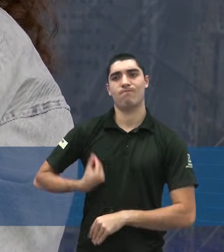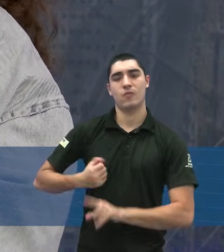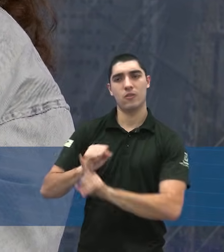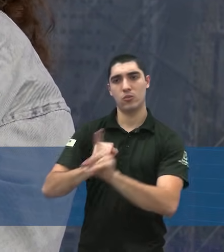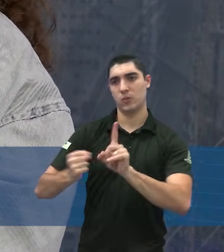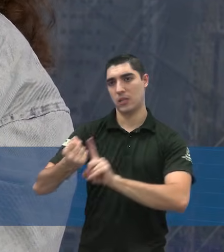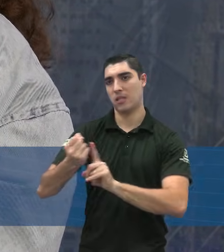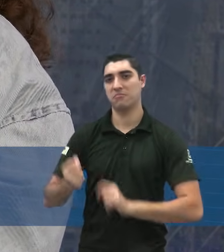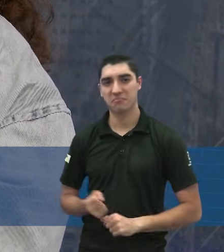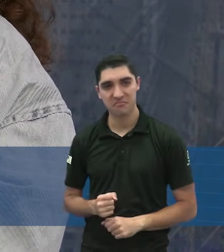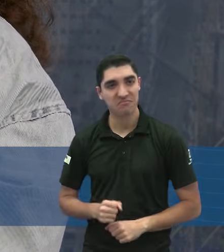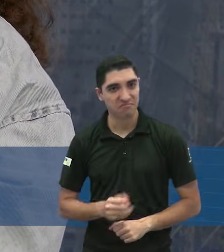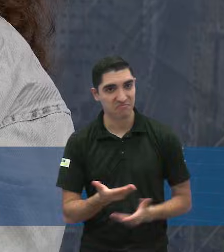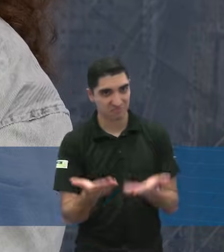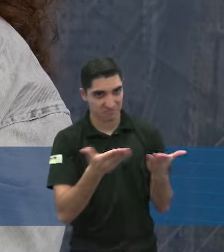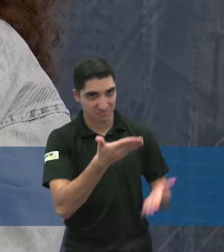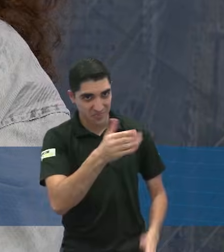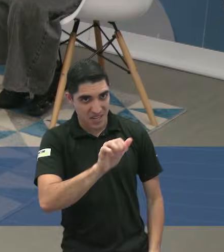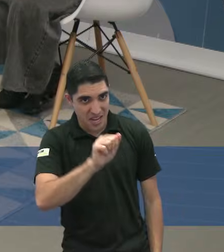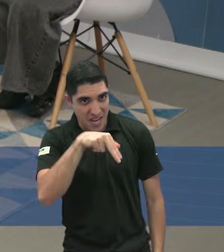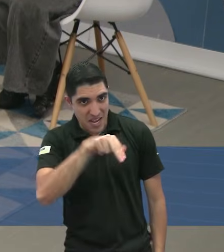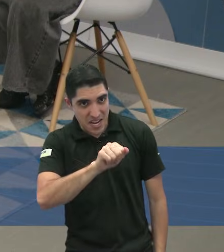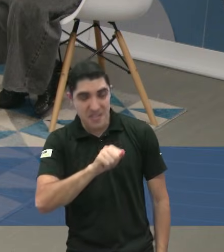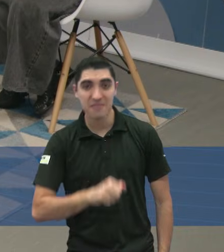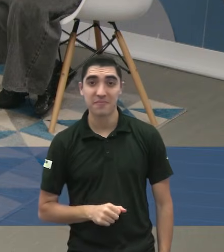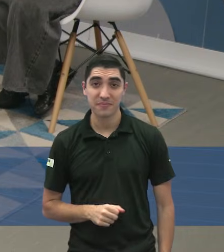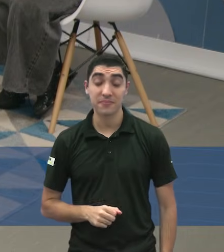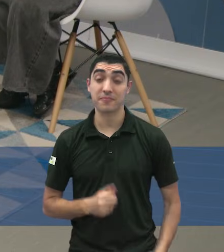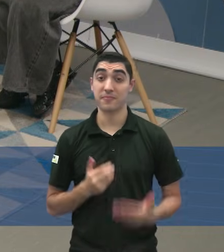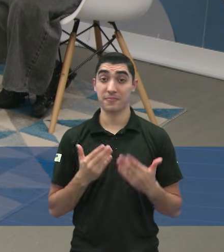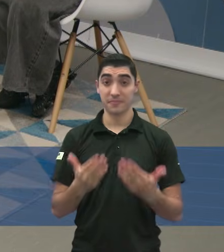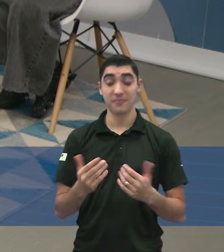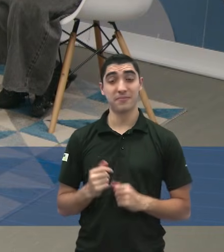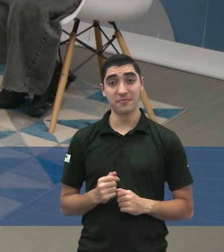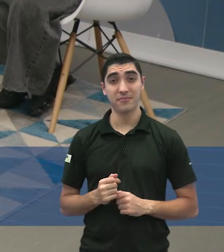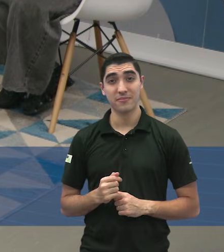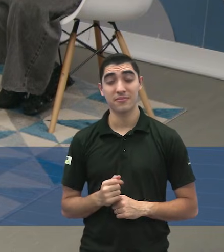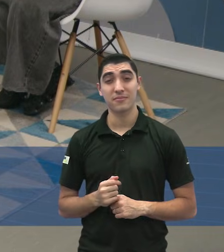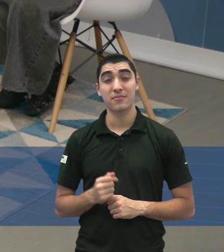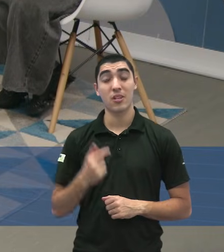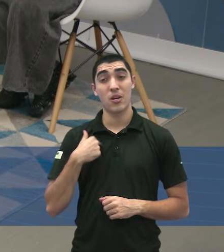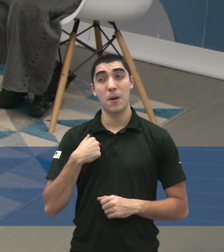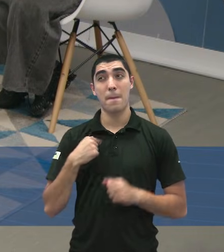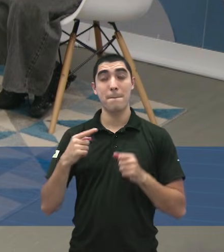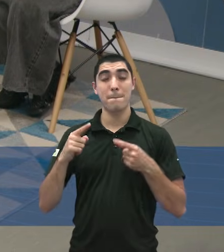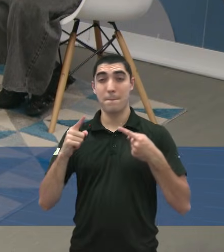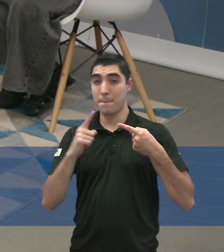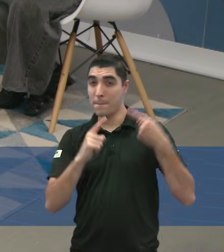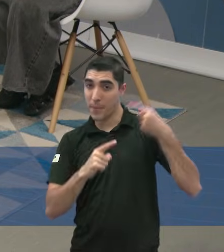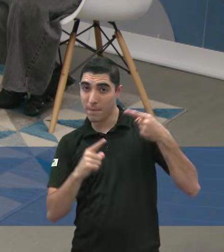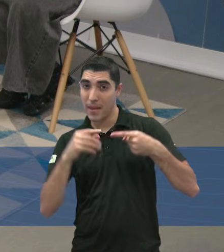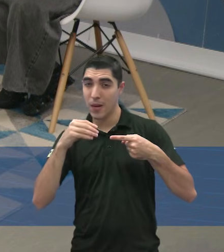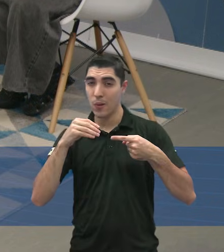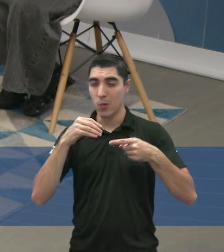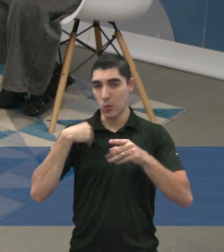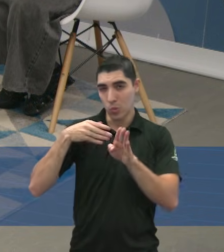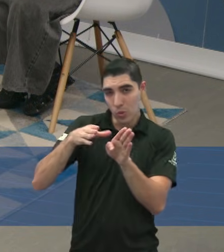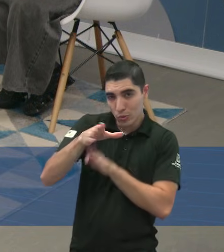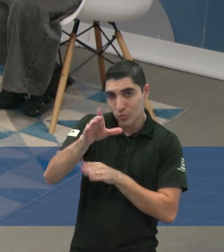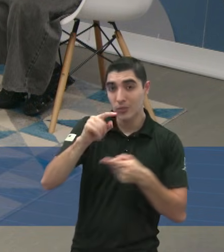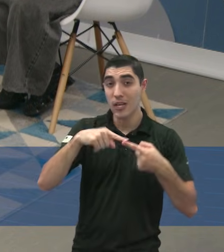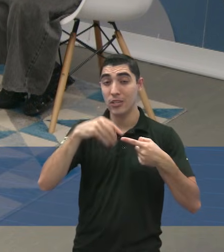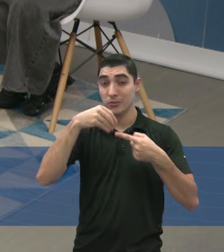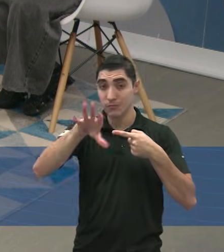da sociedade como um todo. Certo. Ana Maria? Eu acredito que o primeiro conselho é se